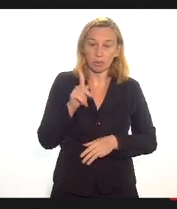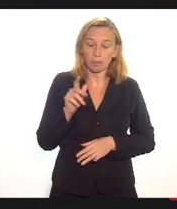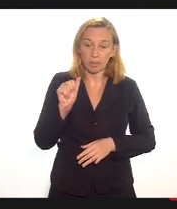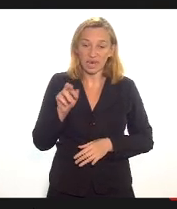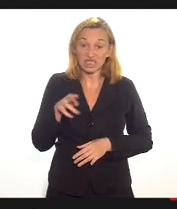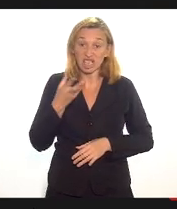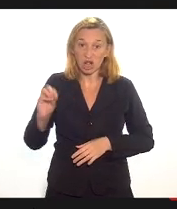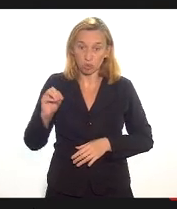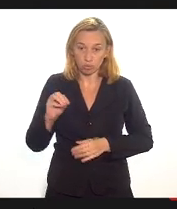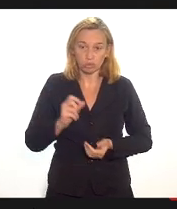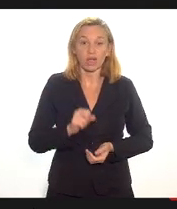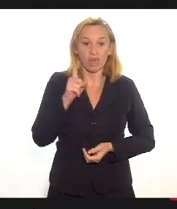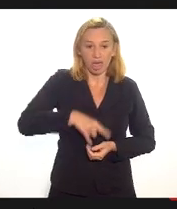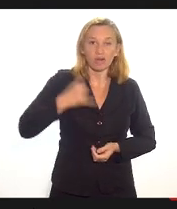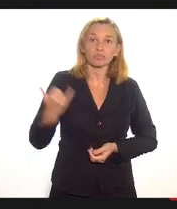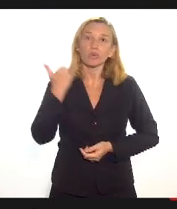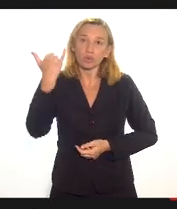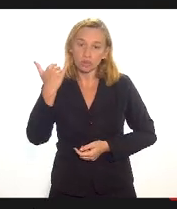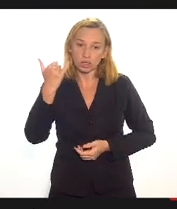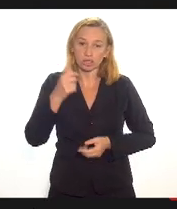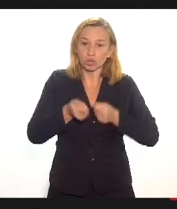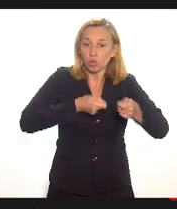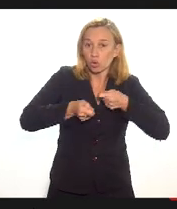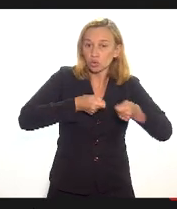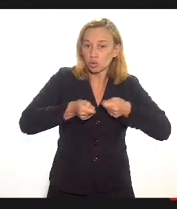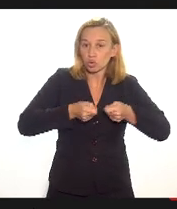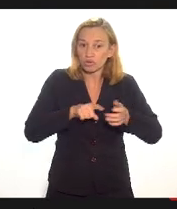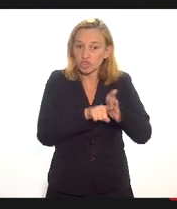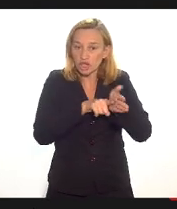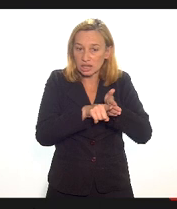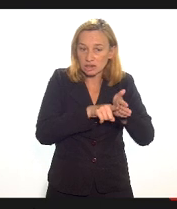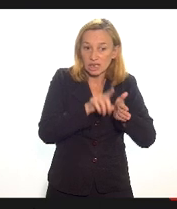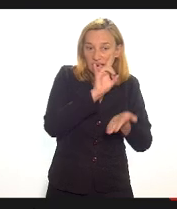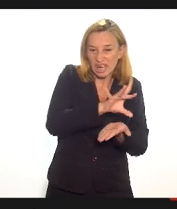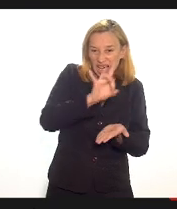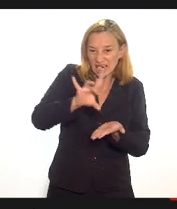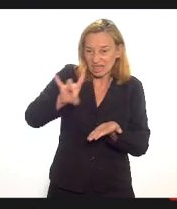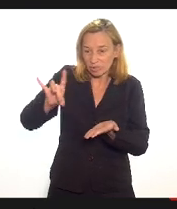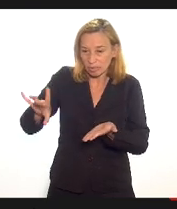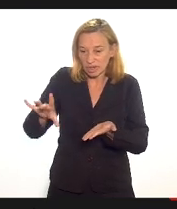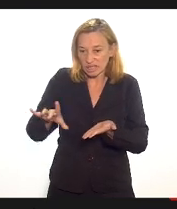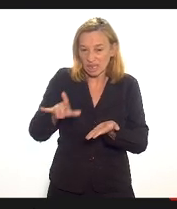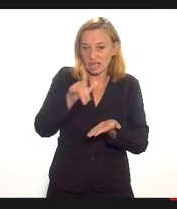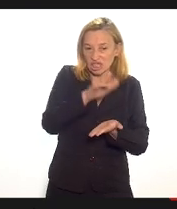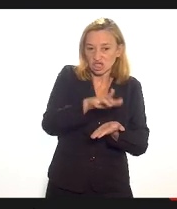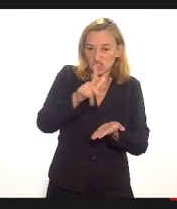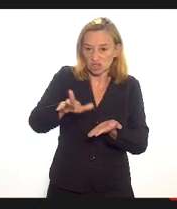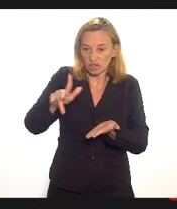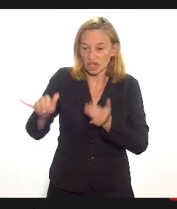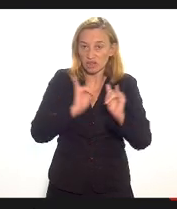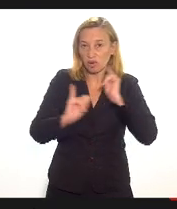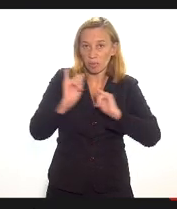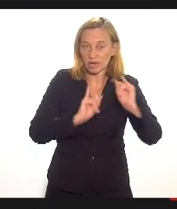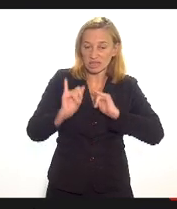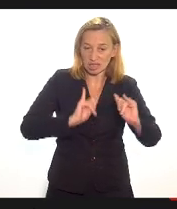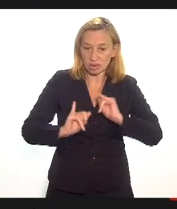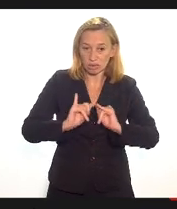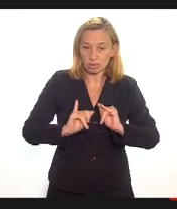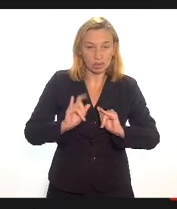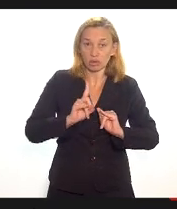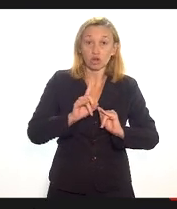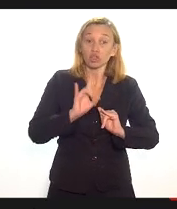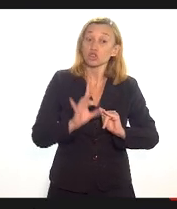Porque é importante essa padronização de controle e fiscalização, para que cada empresa não tenha que oferecer ao fisco diferentes informações, às vezes isso complica